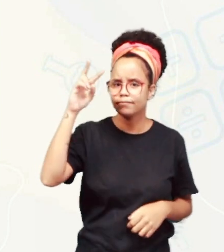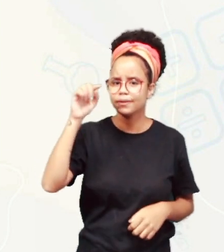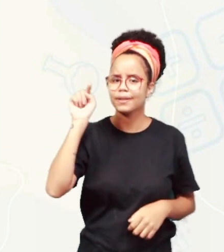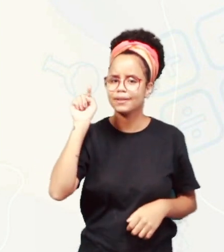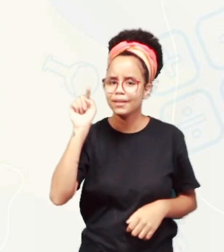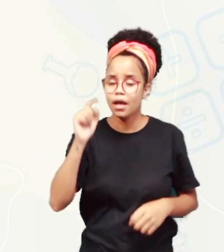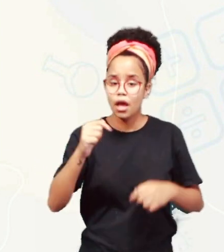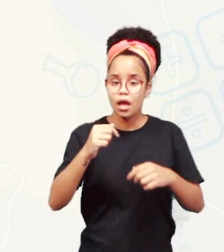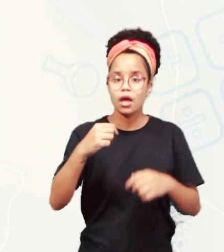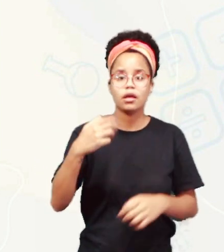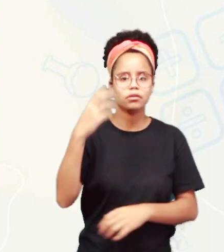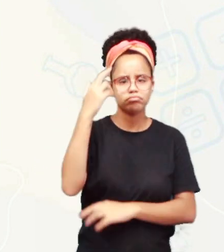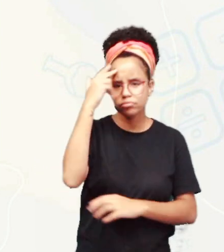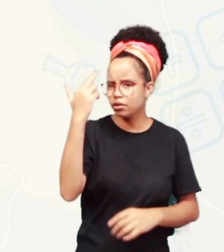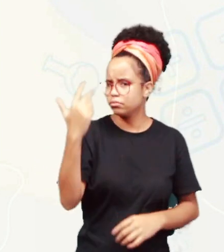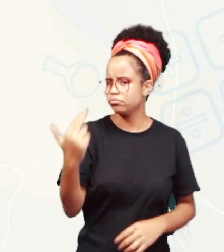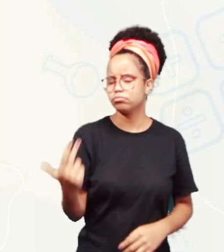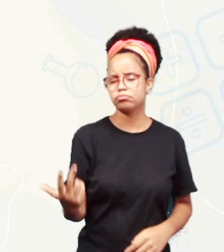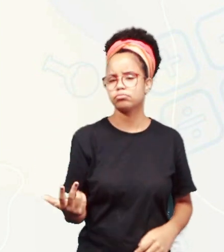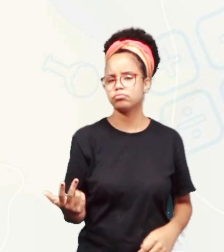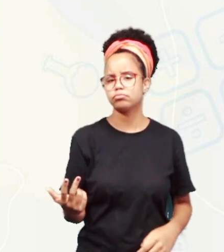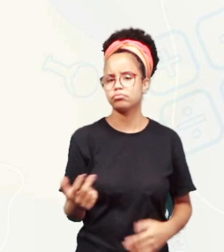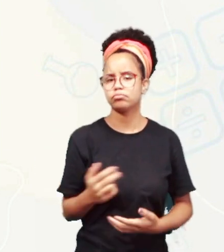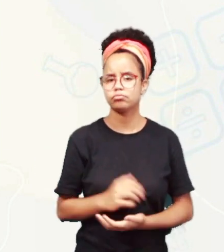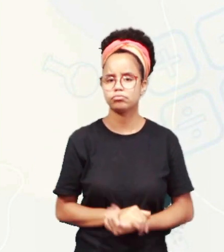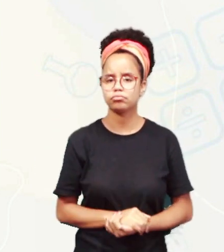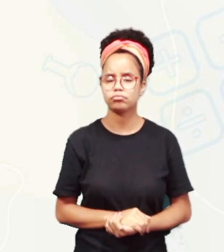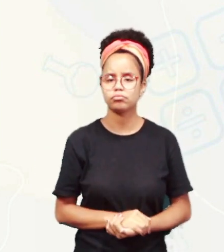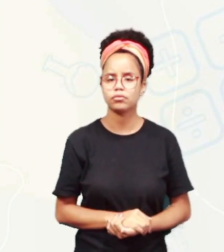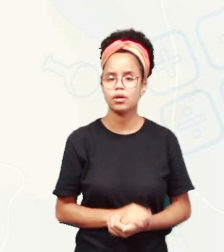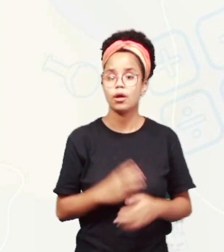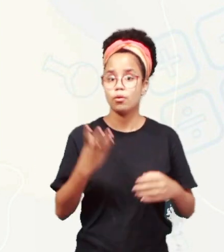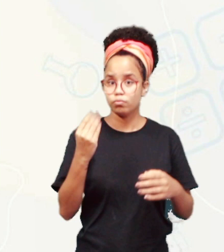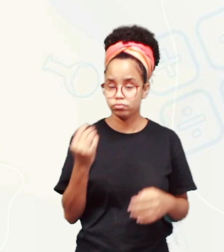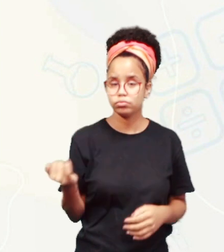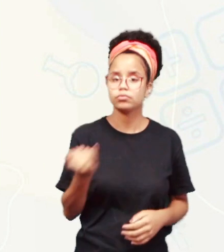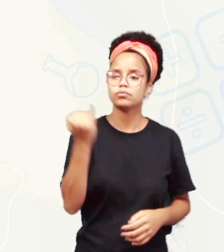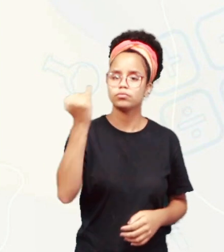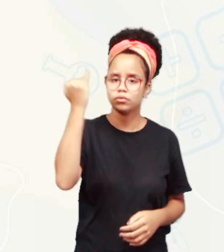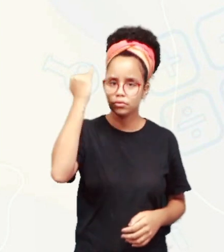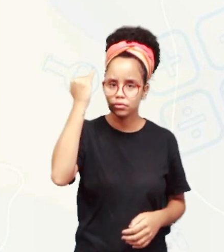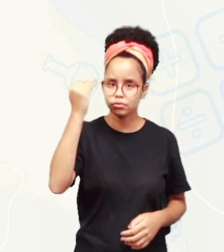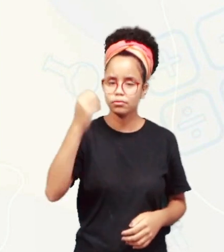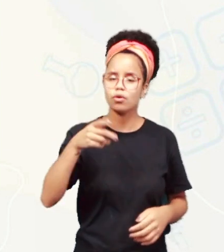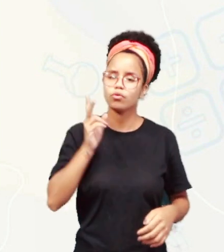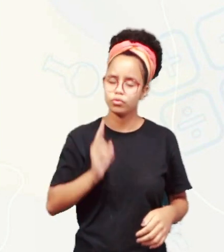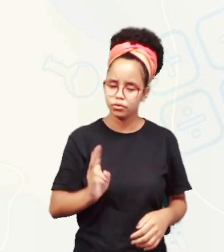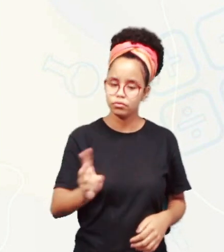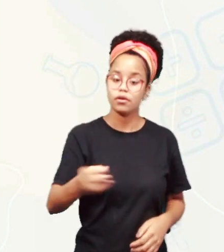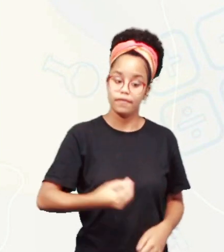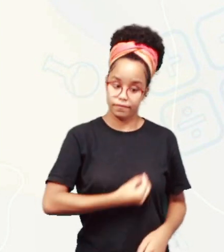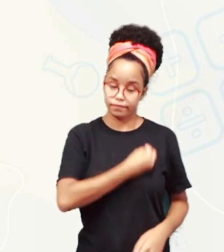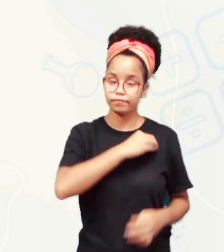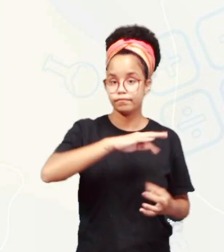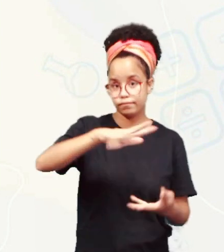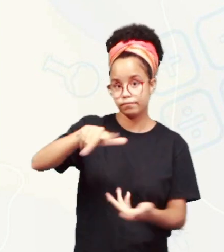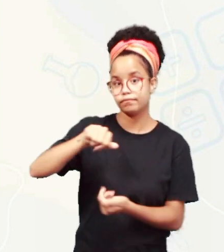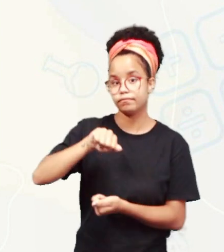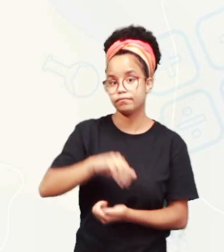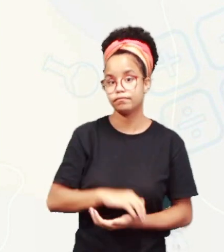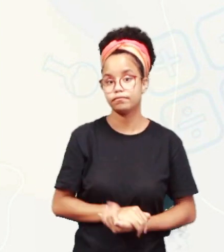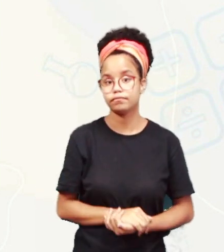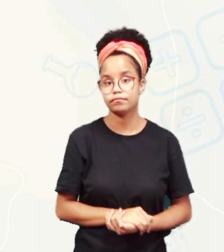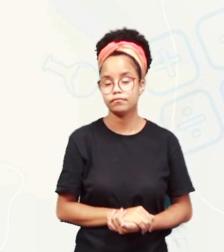ele é um fenômeno natural e ele é de extrema importância para a manutenção da vida na terra